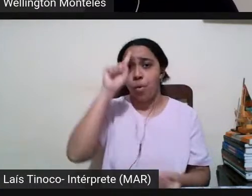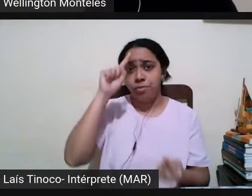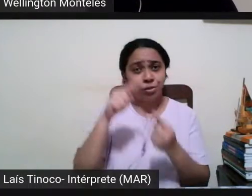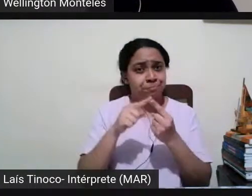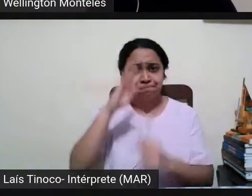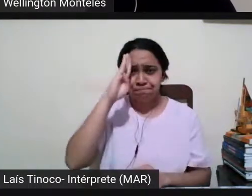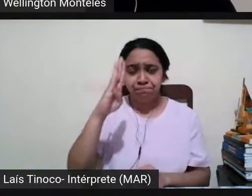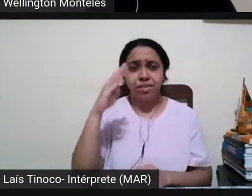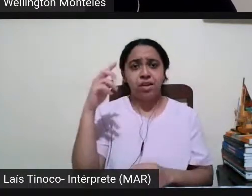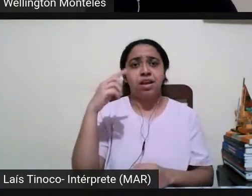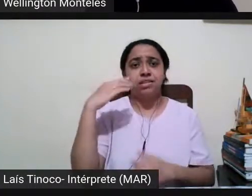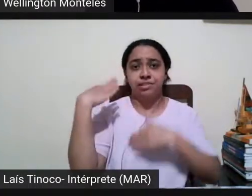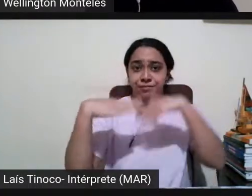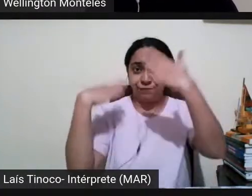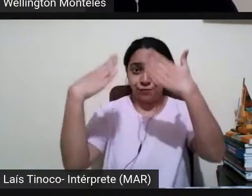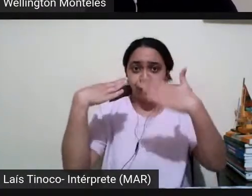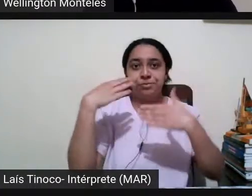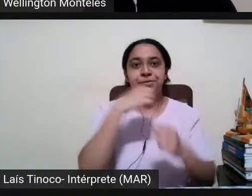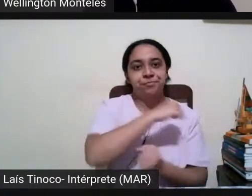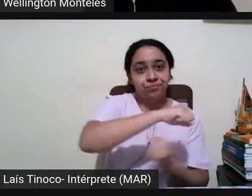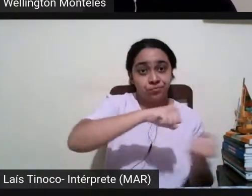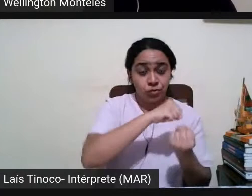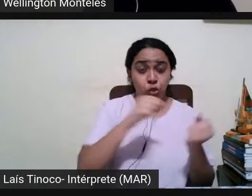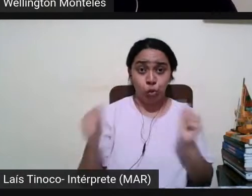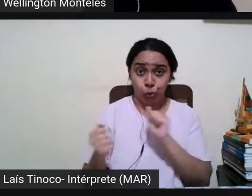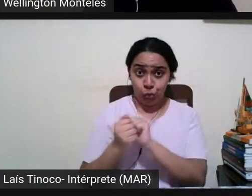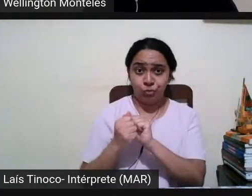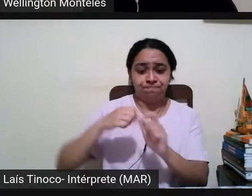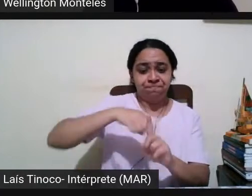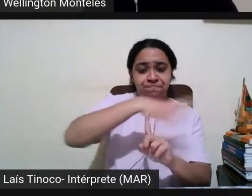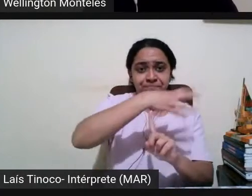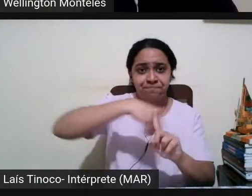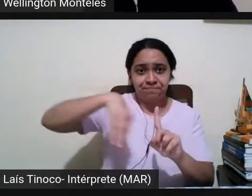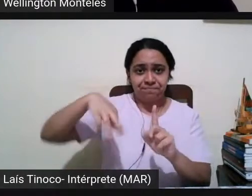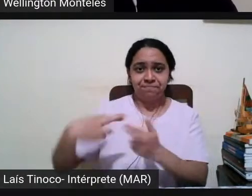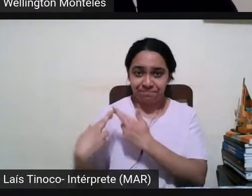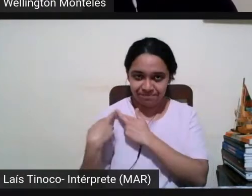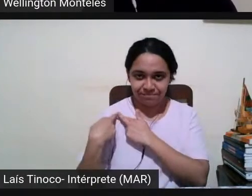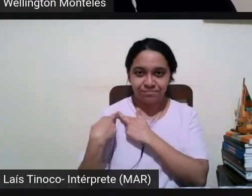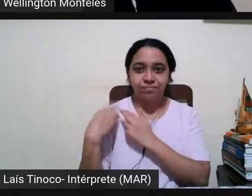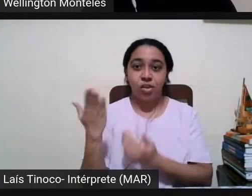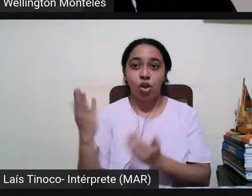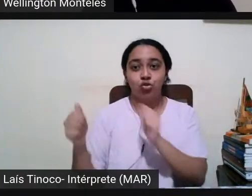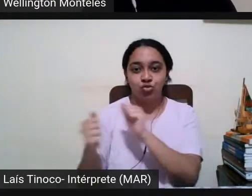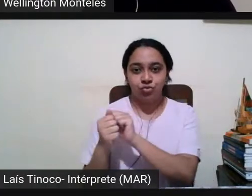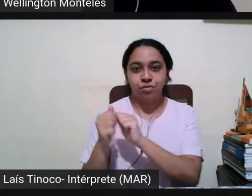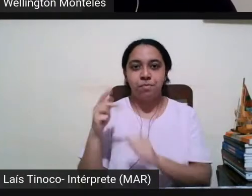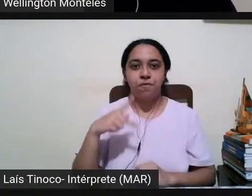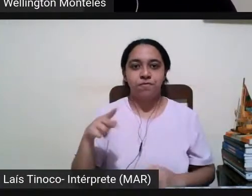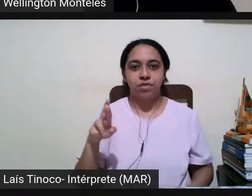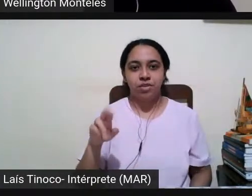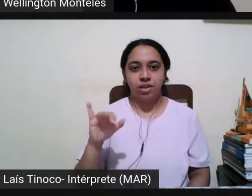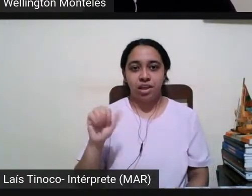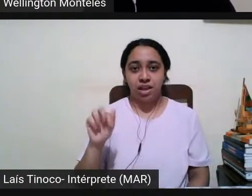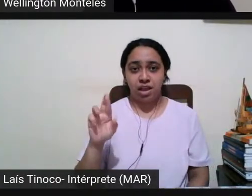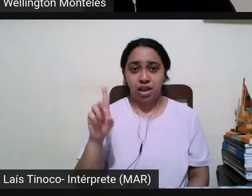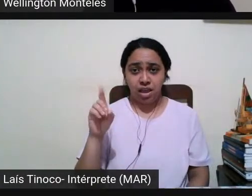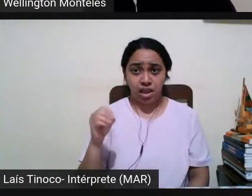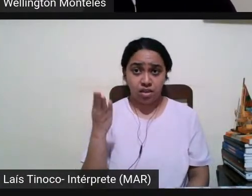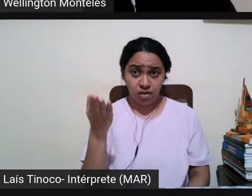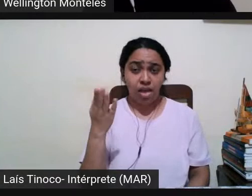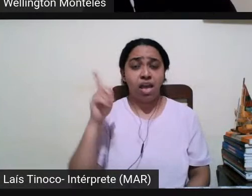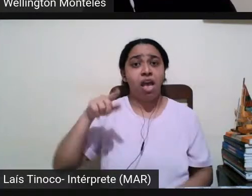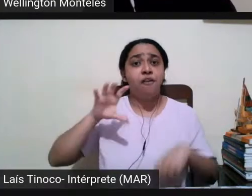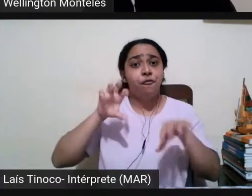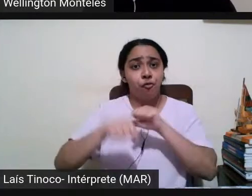e para mediar hoje aqui comigo essa Live temos o professor Ricardo Oliveira professor Ricardo ele é